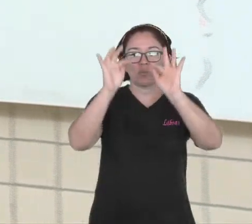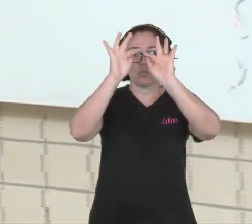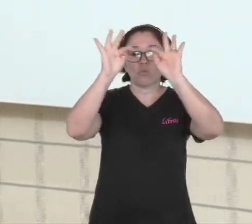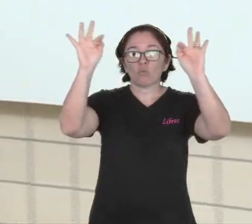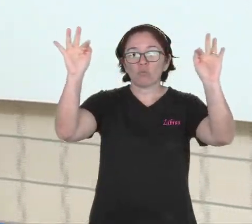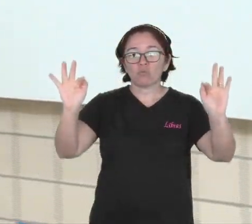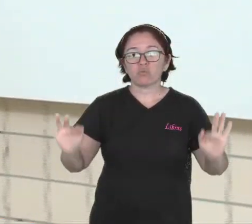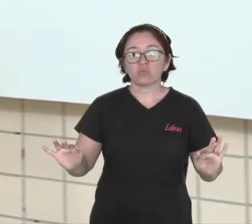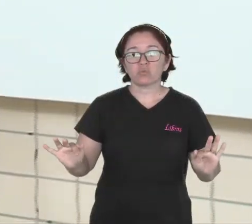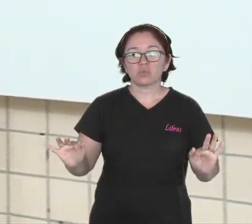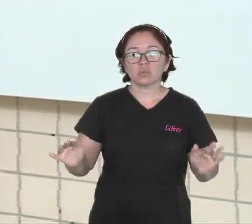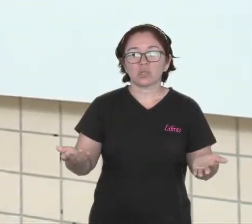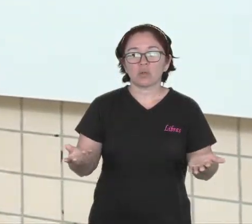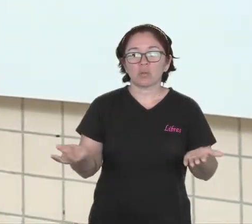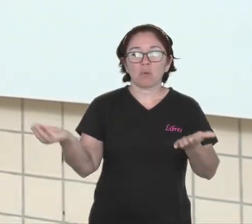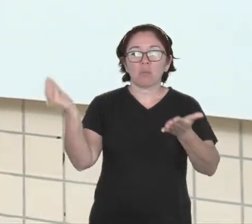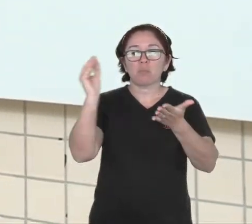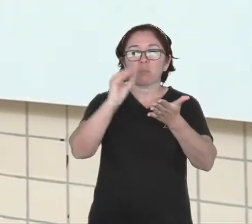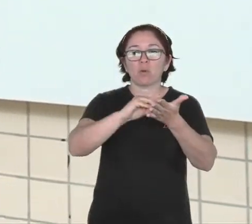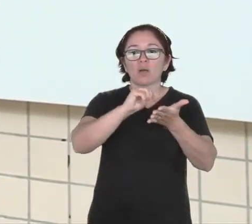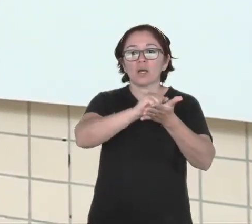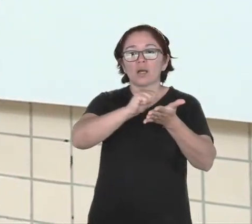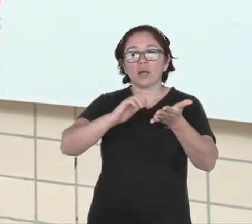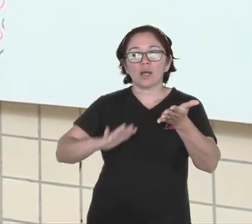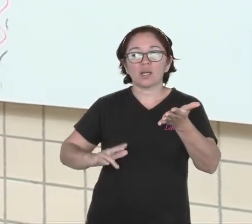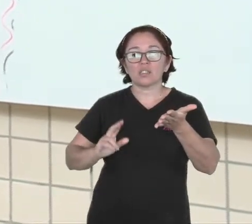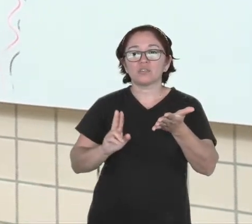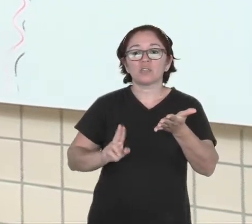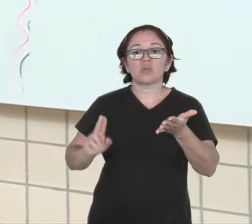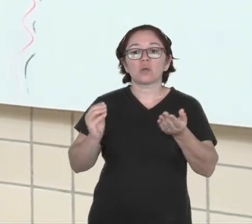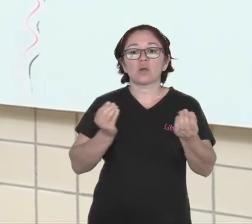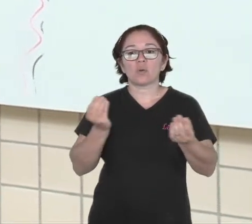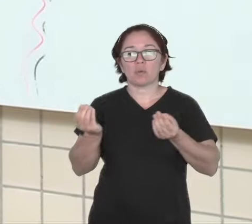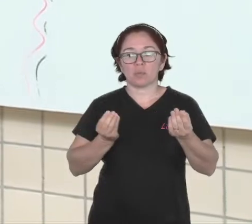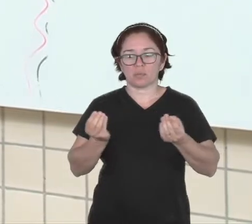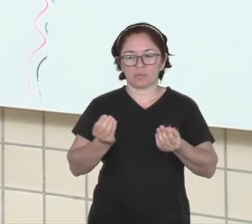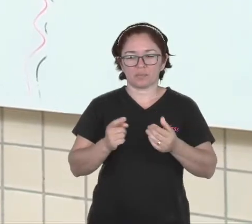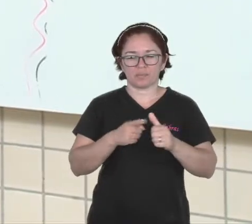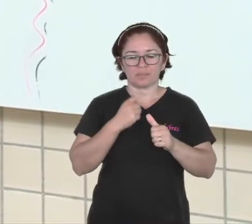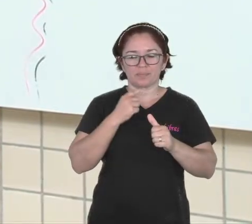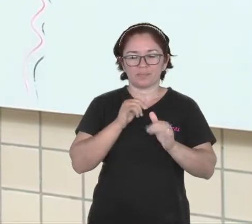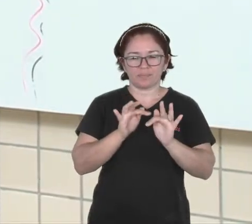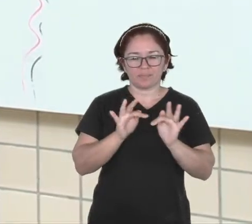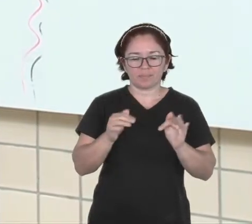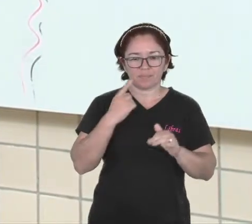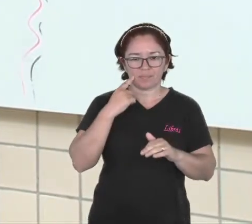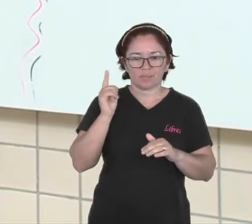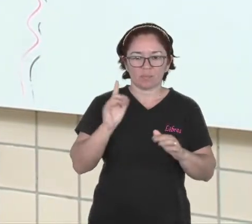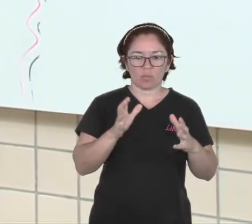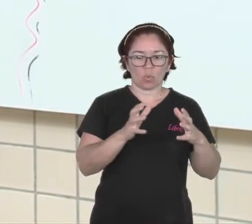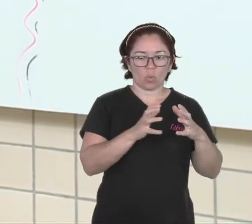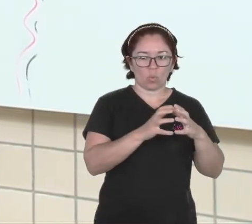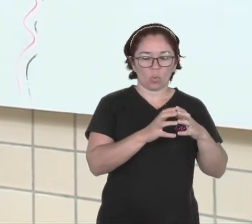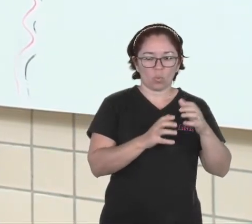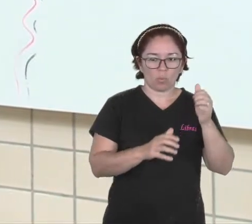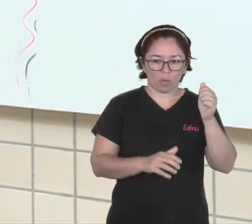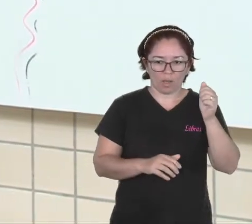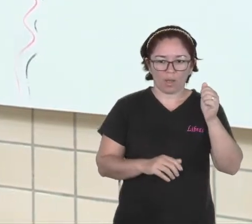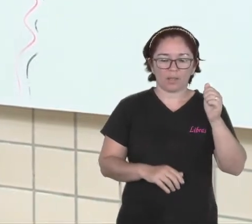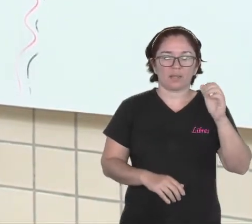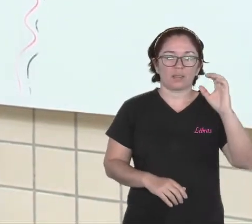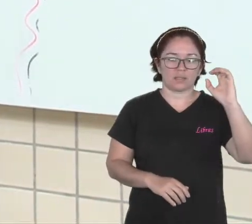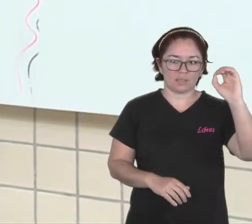comigo. Bom, primeira aplicação, simples. Sendo o conjunto A dos elementos 0, 1 e